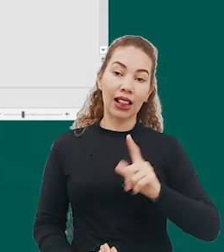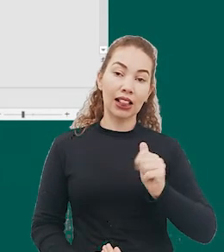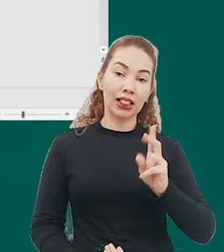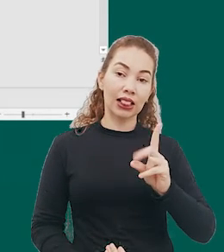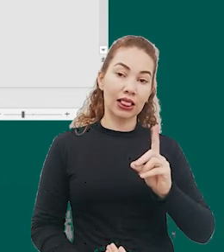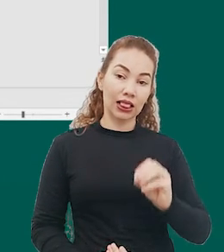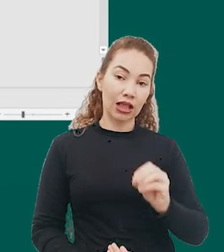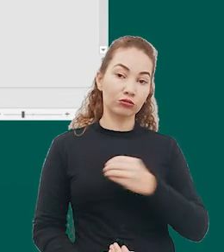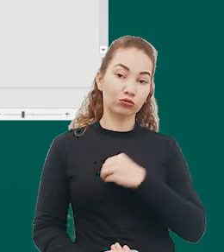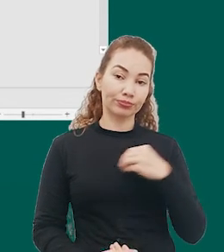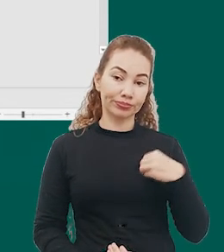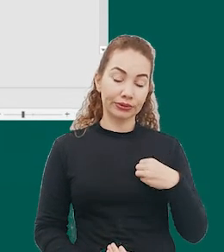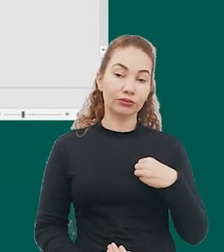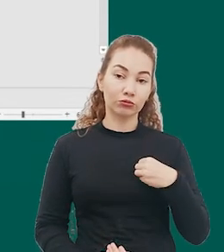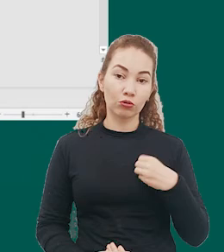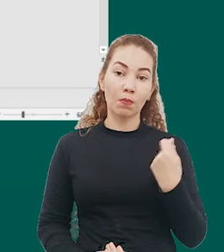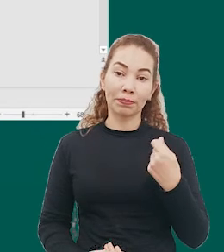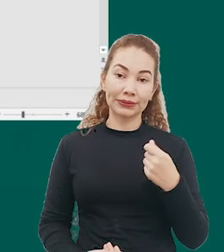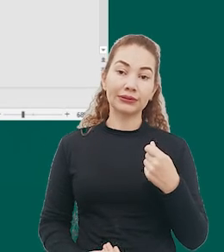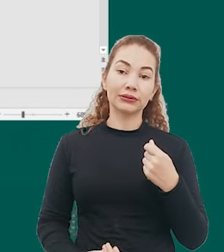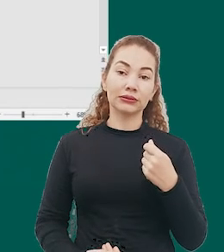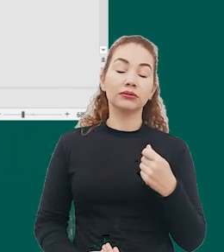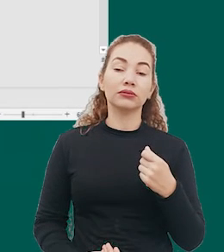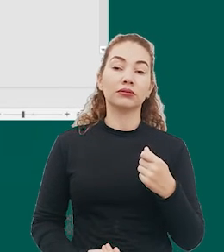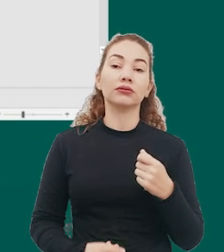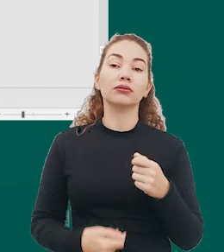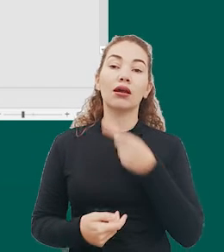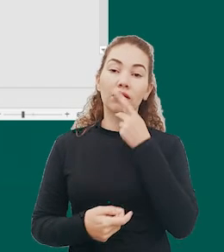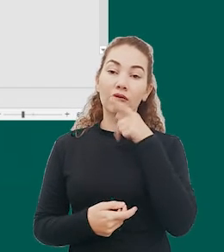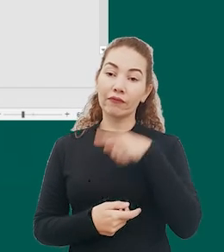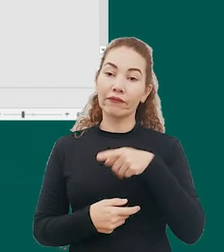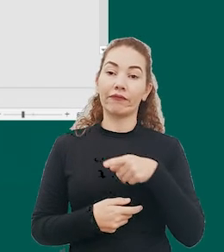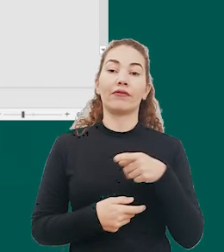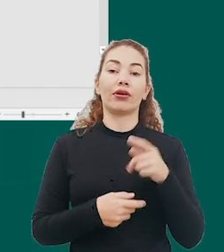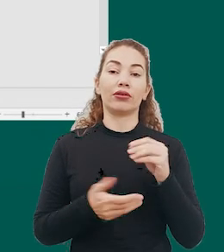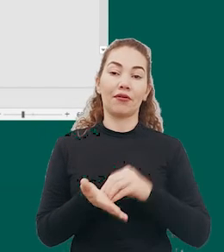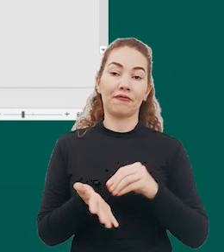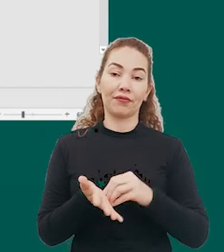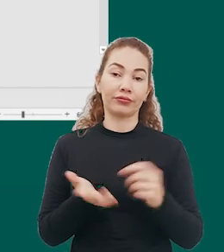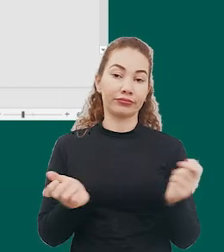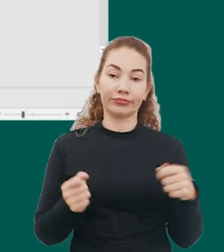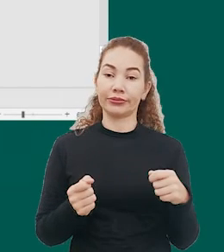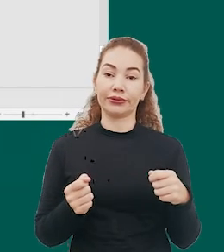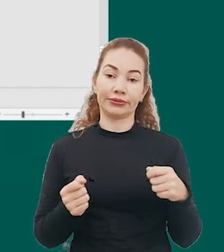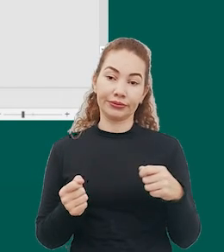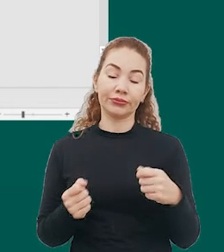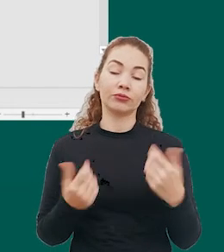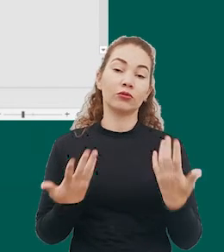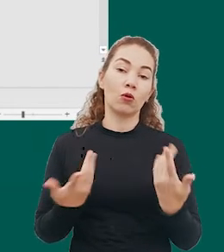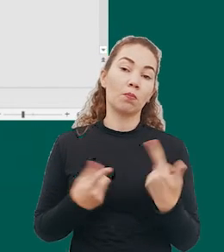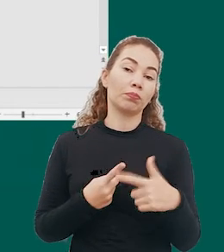médico, tá? Que ateste essa incapacidade dele, certo?